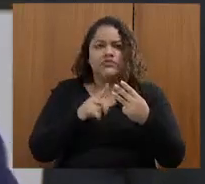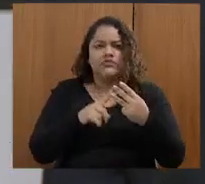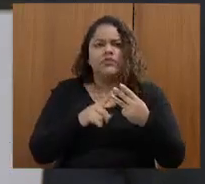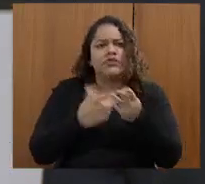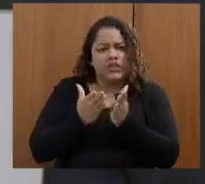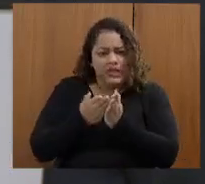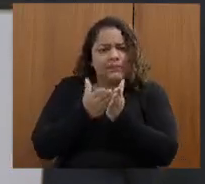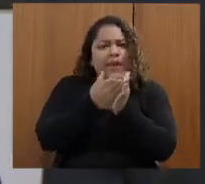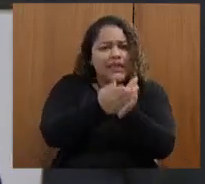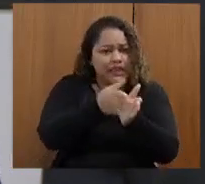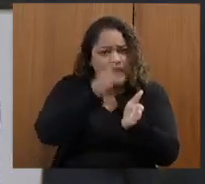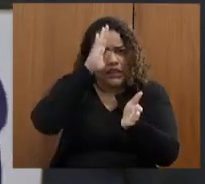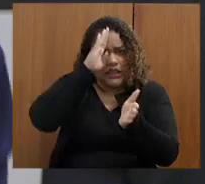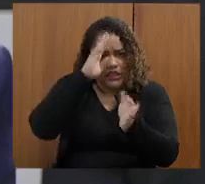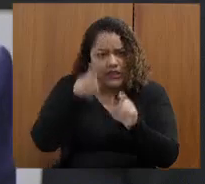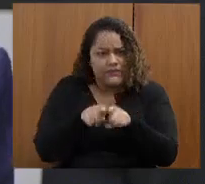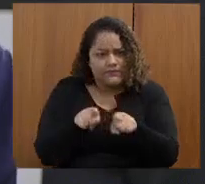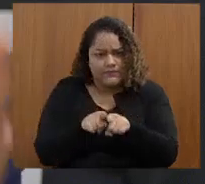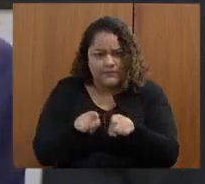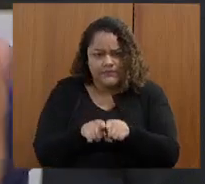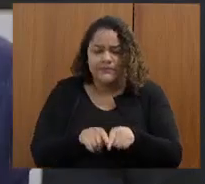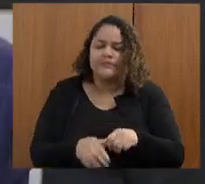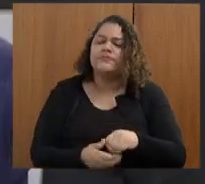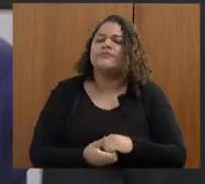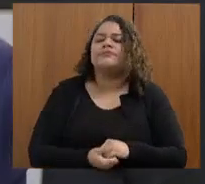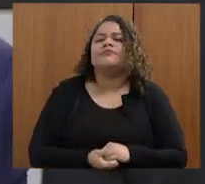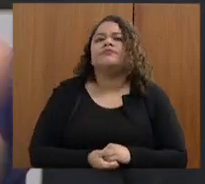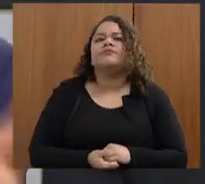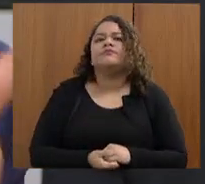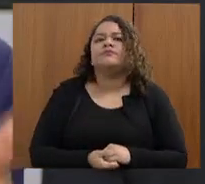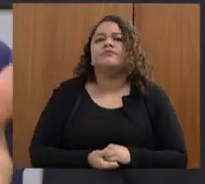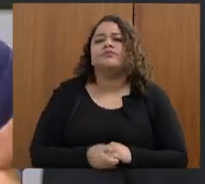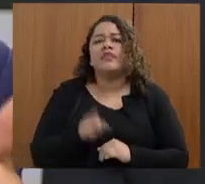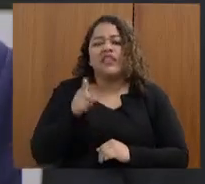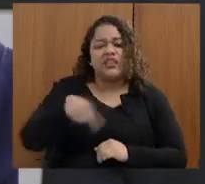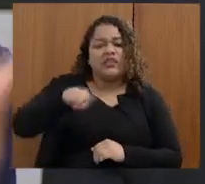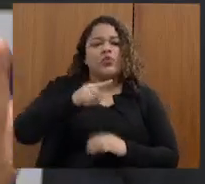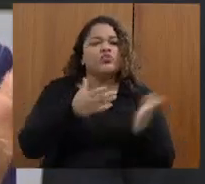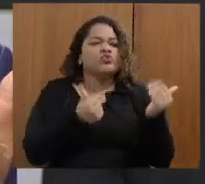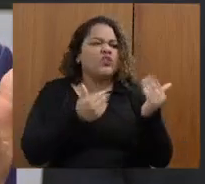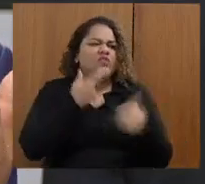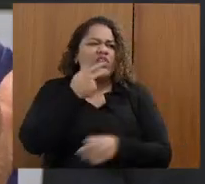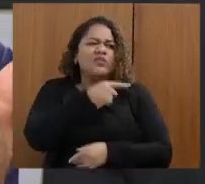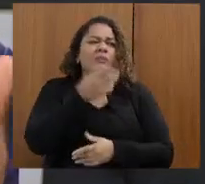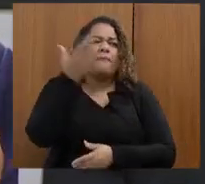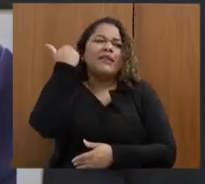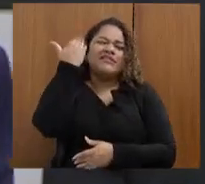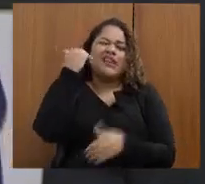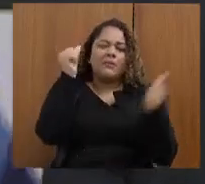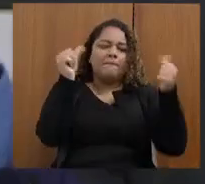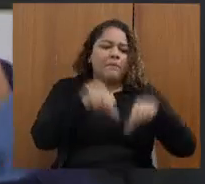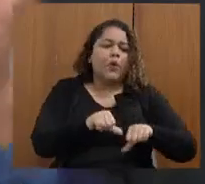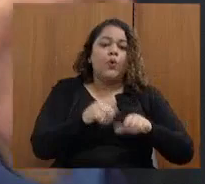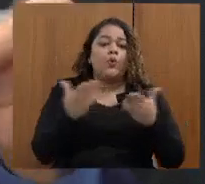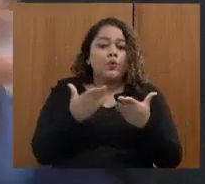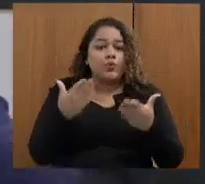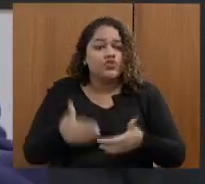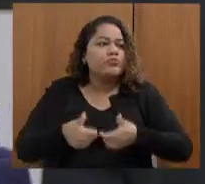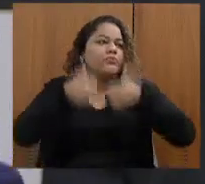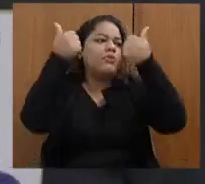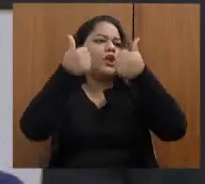da marinha os jovens falando que era a pior escola e que hoje é melhor você não viu